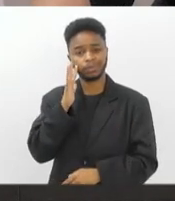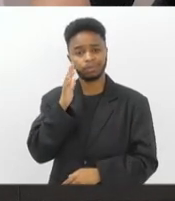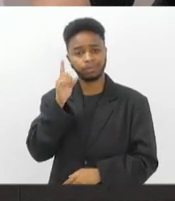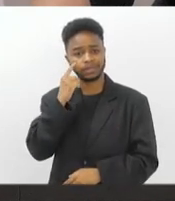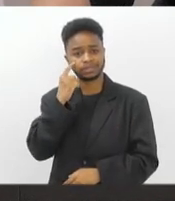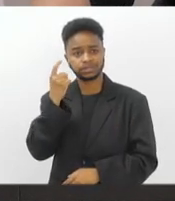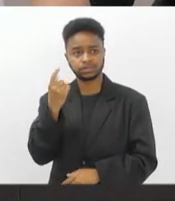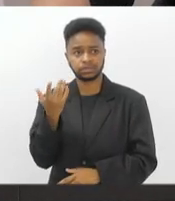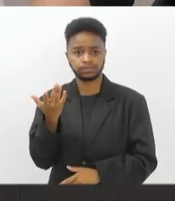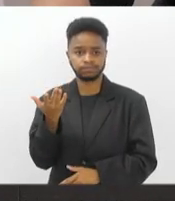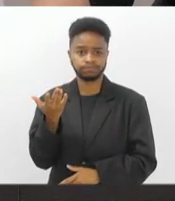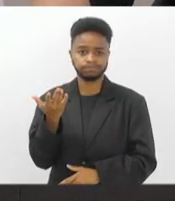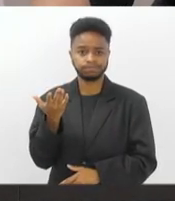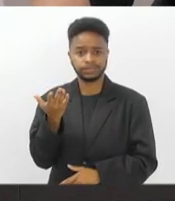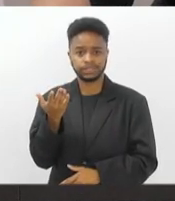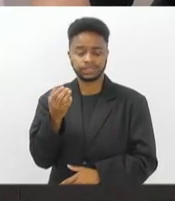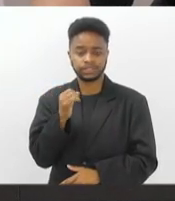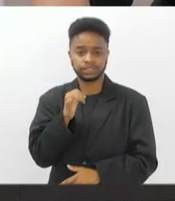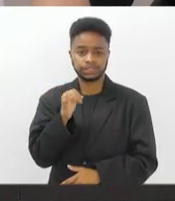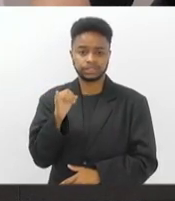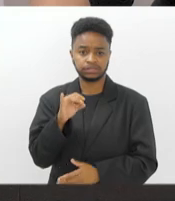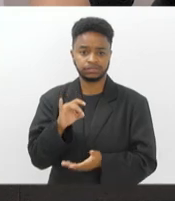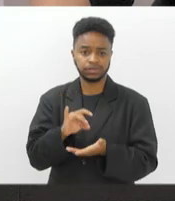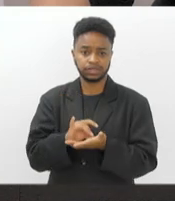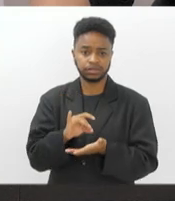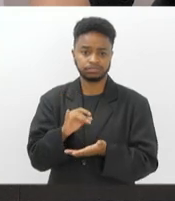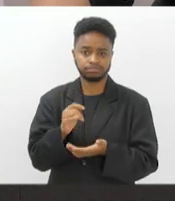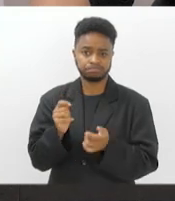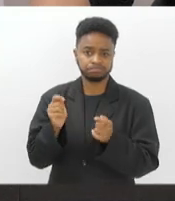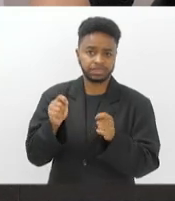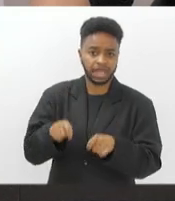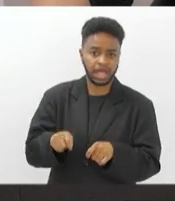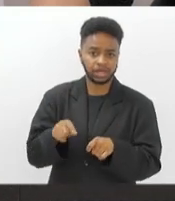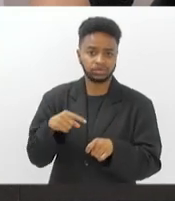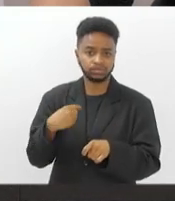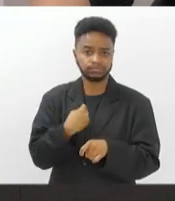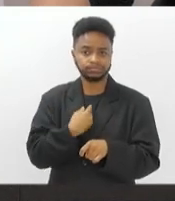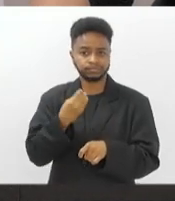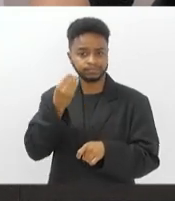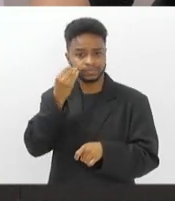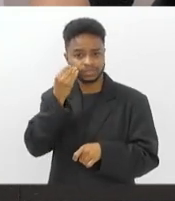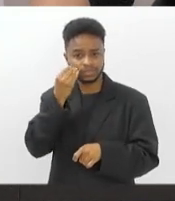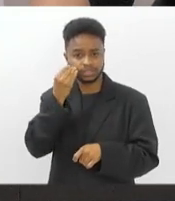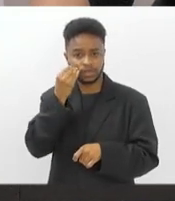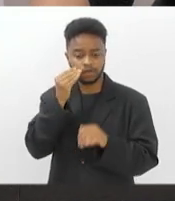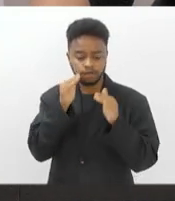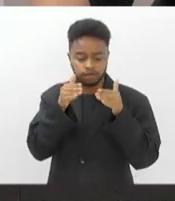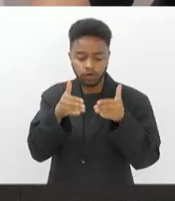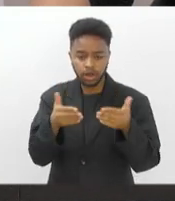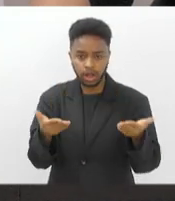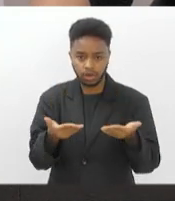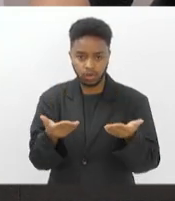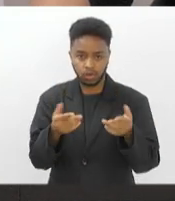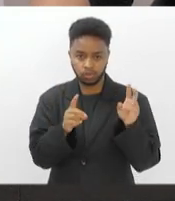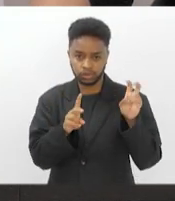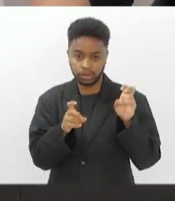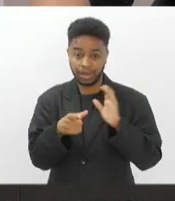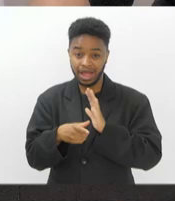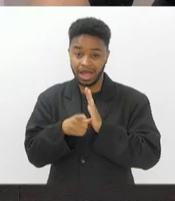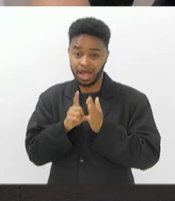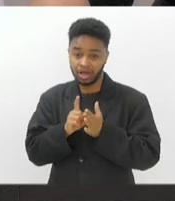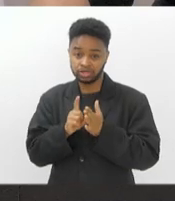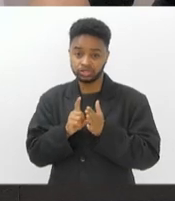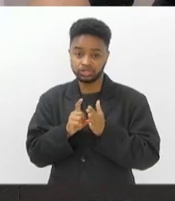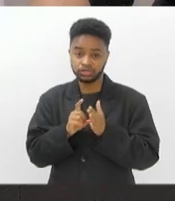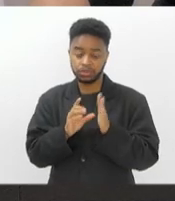se valeria a pena a gente apertar e dar foco nesse nessa situação antes do recesso pelo